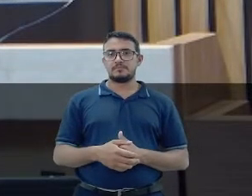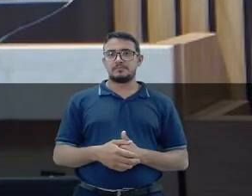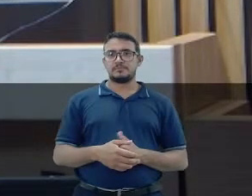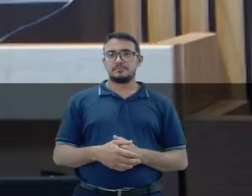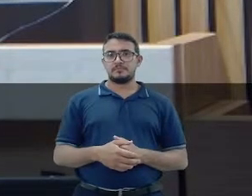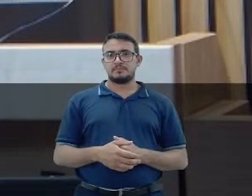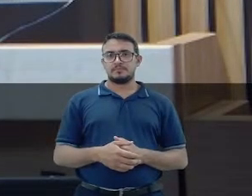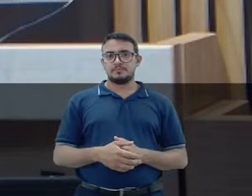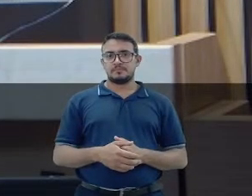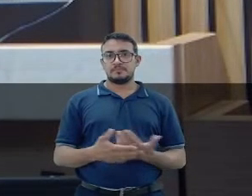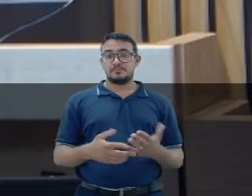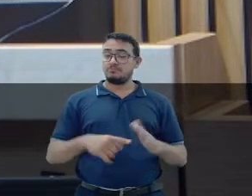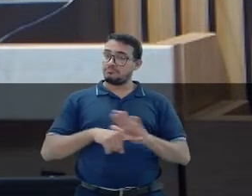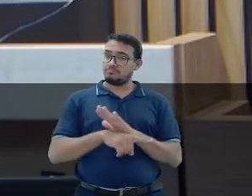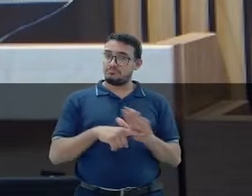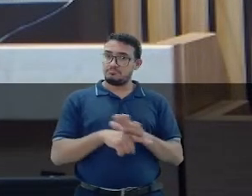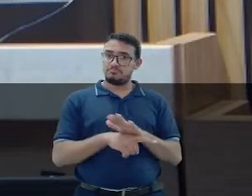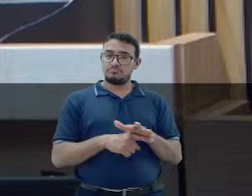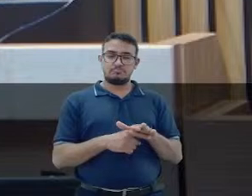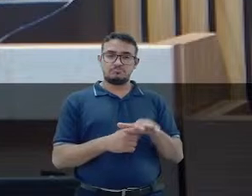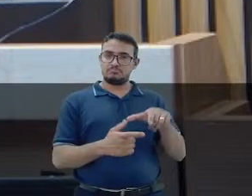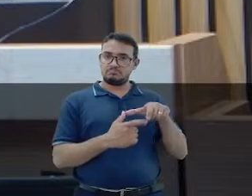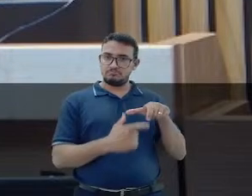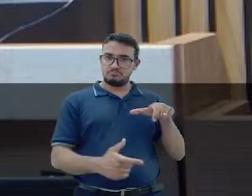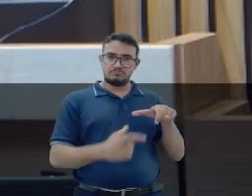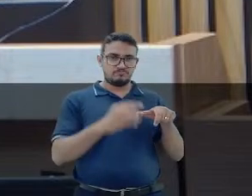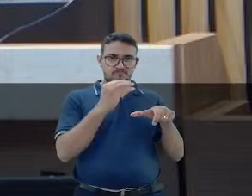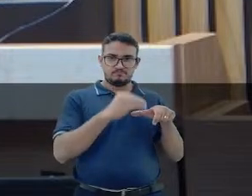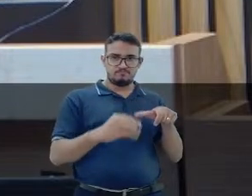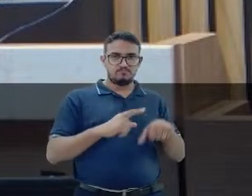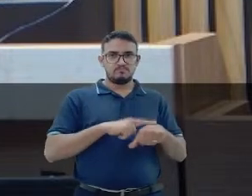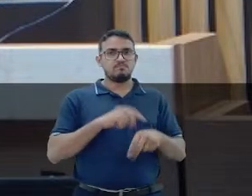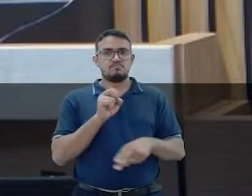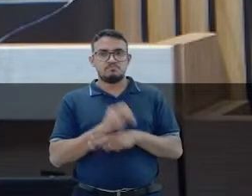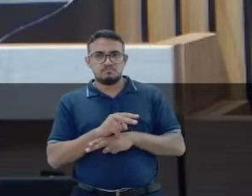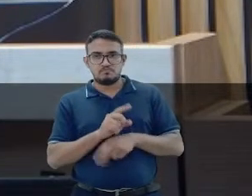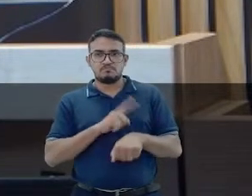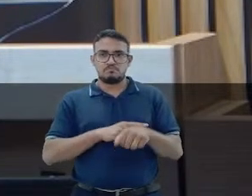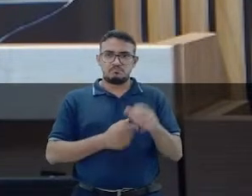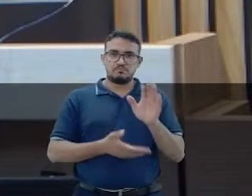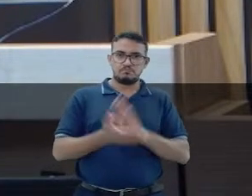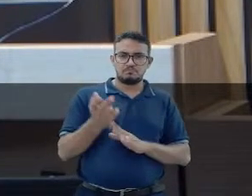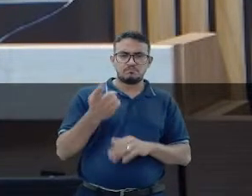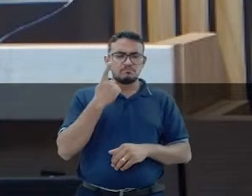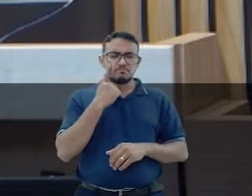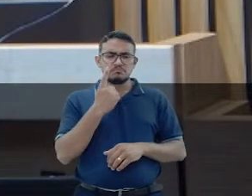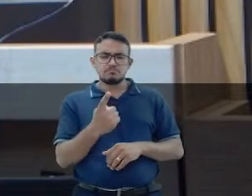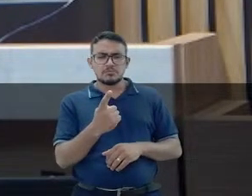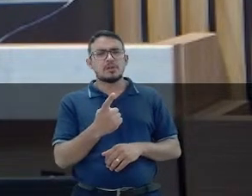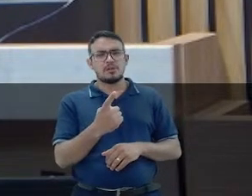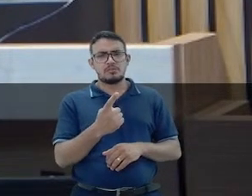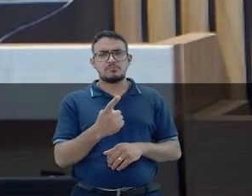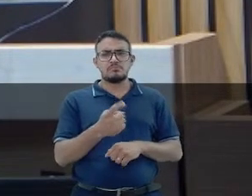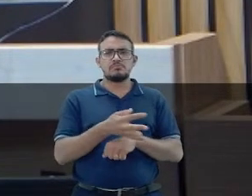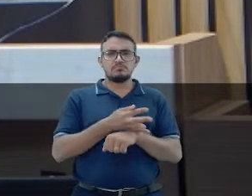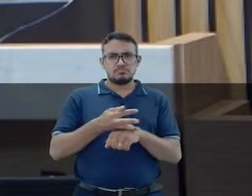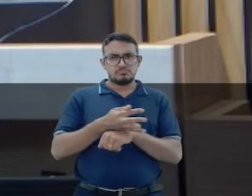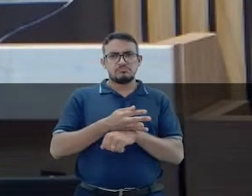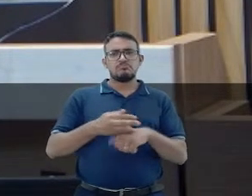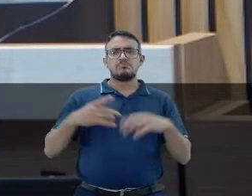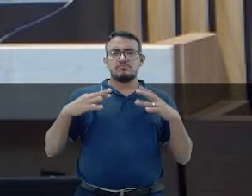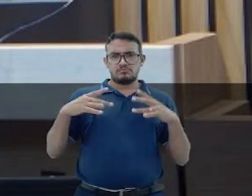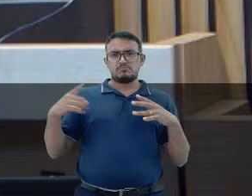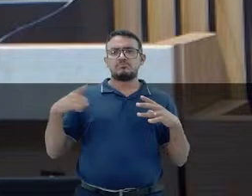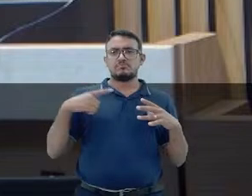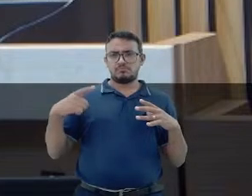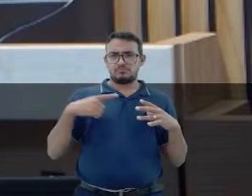Da análise dos cartões de ponto, eu verifico que eram concedidas as folgas e as compensações ao trabalhador.